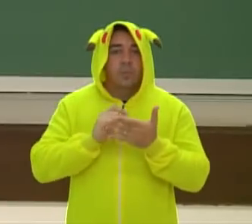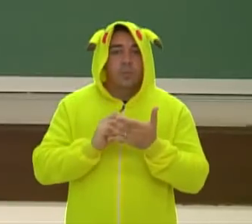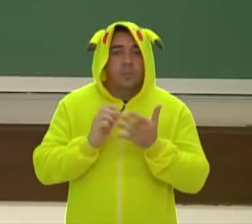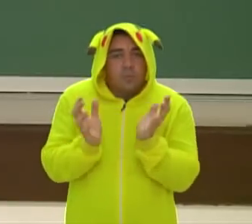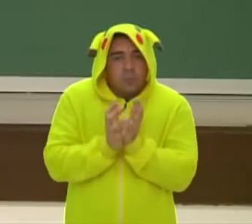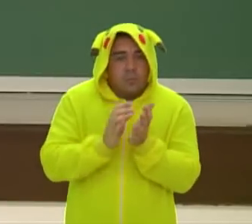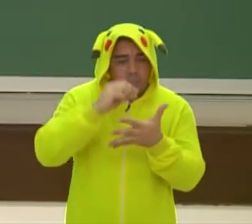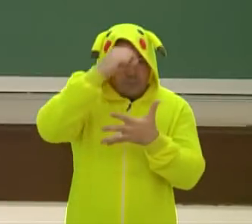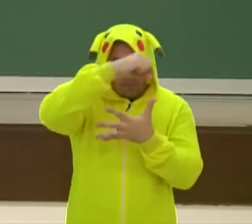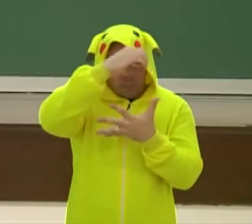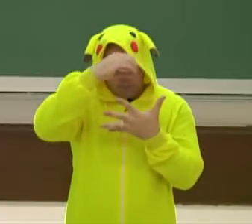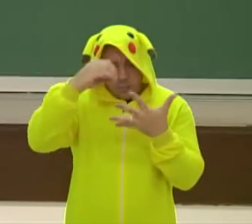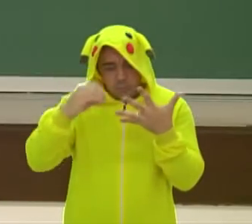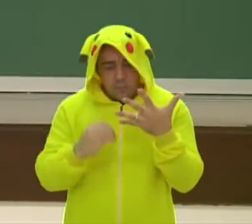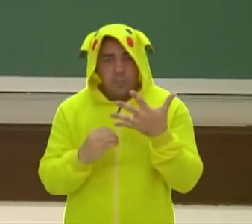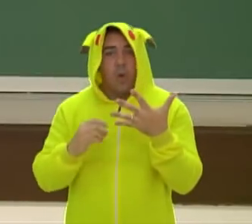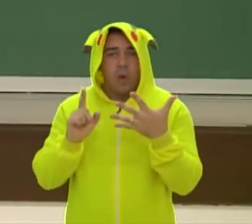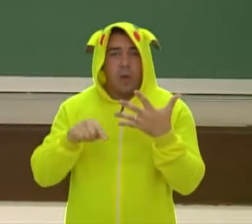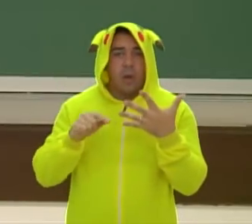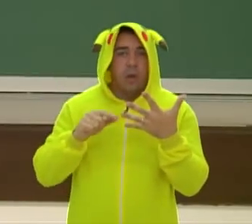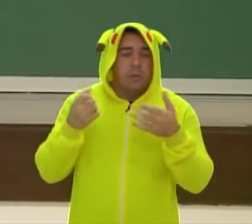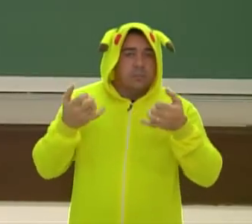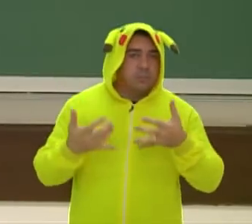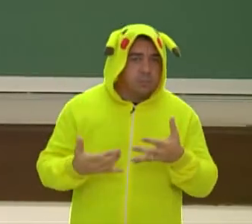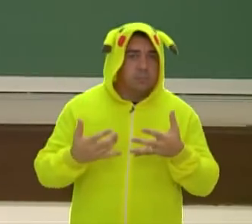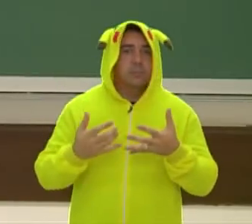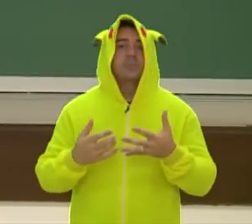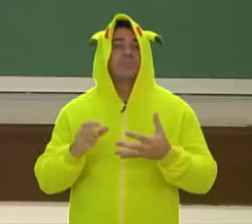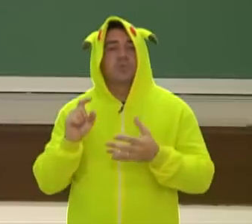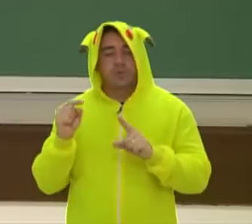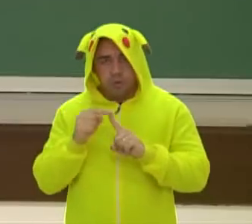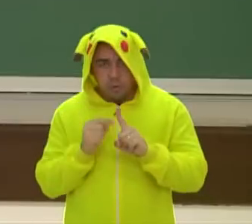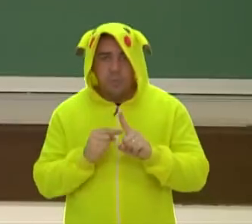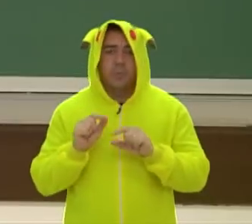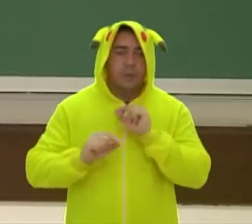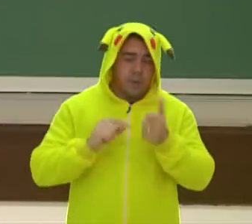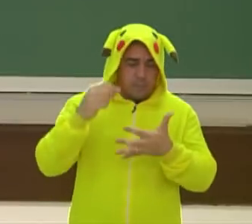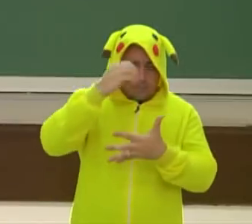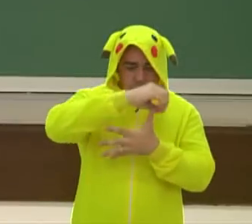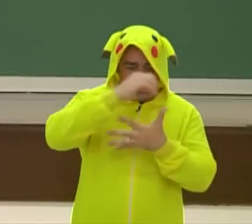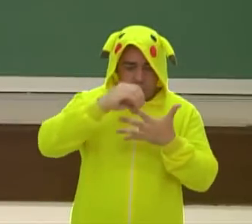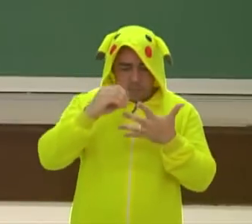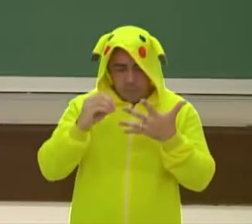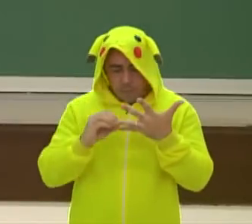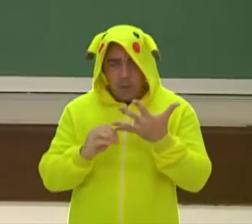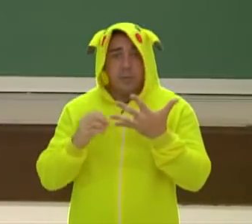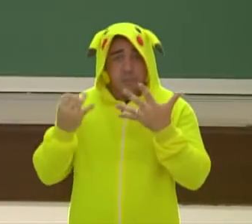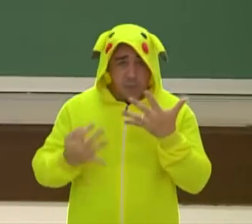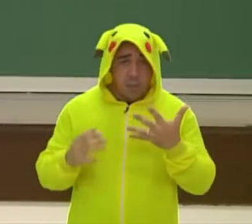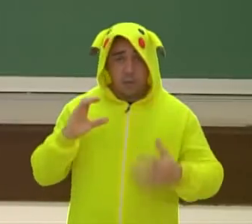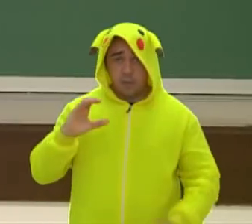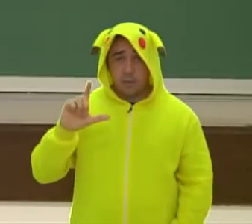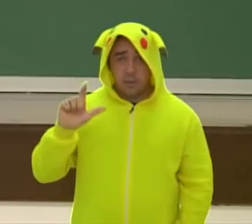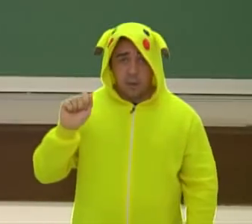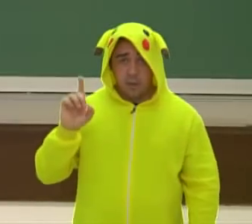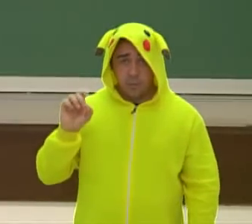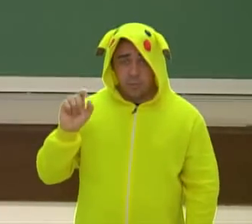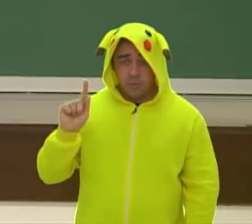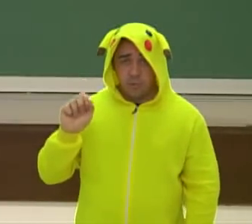dos seres vivos, né, começa lá falando, inclusive, de filogenia, de cladogênese. Mas vamos analisar aqui junto para relembrar se você não